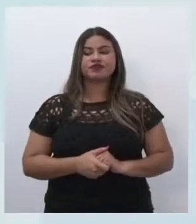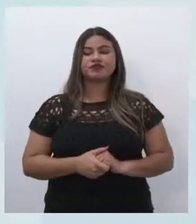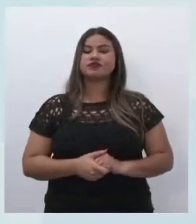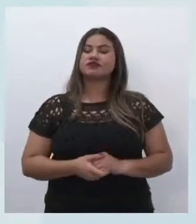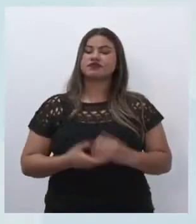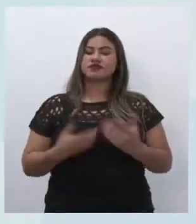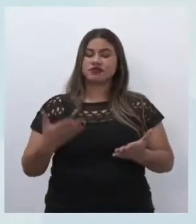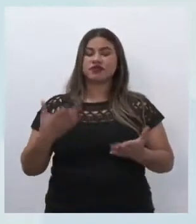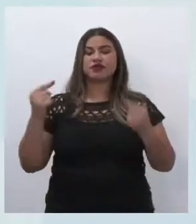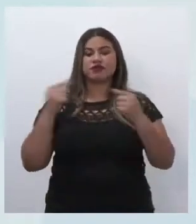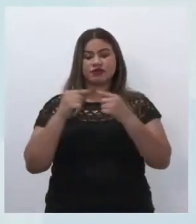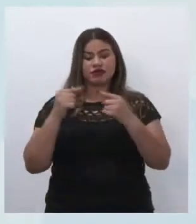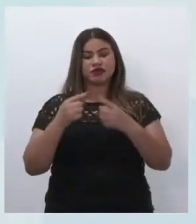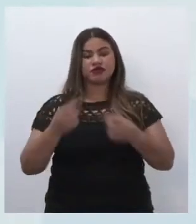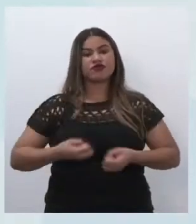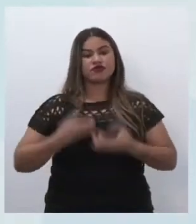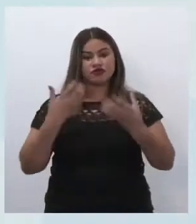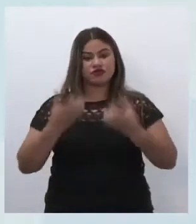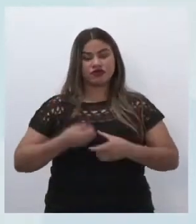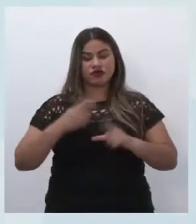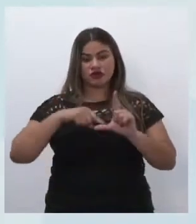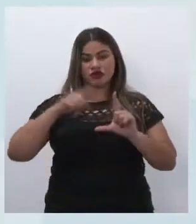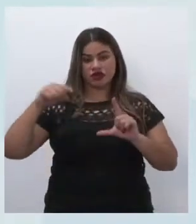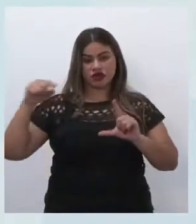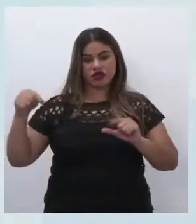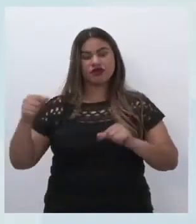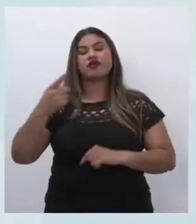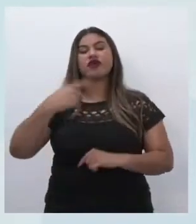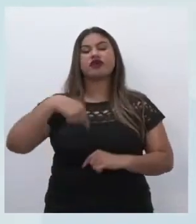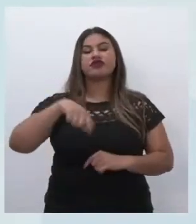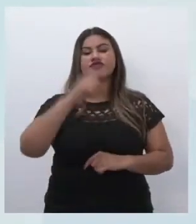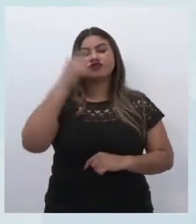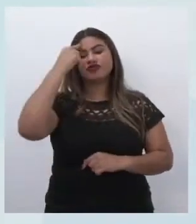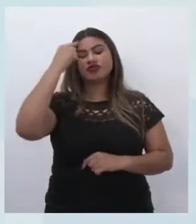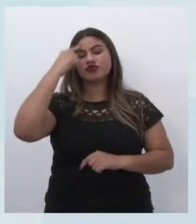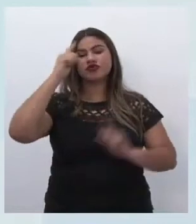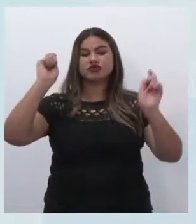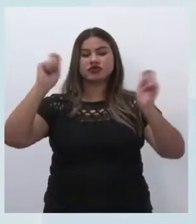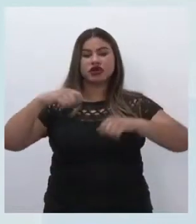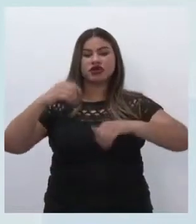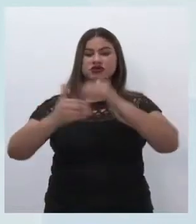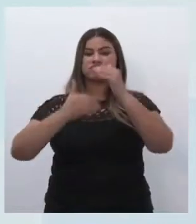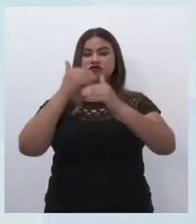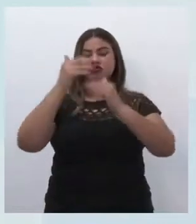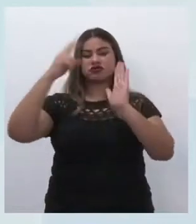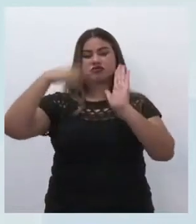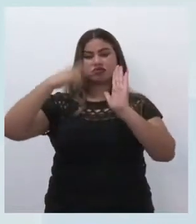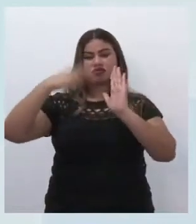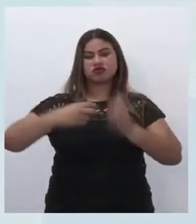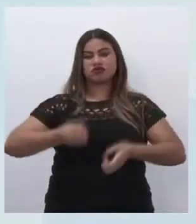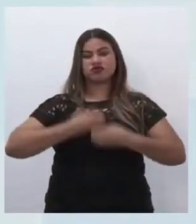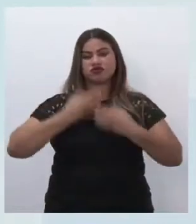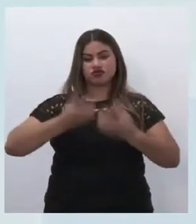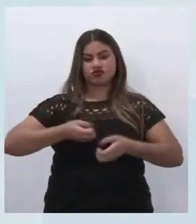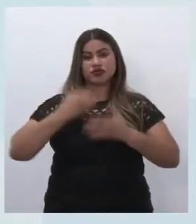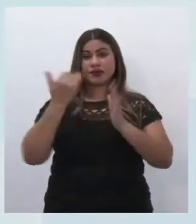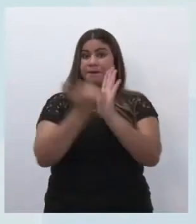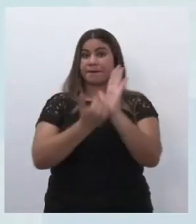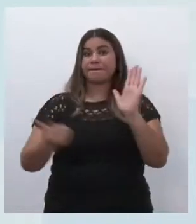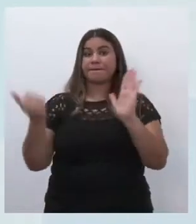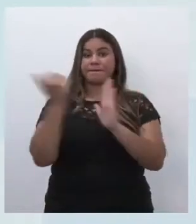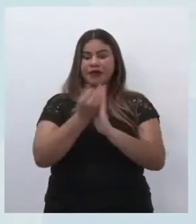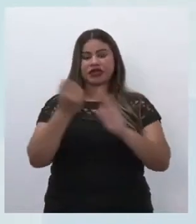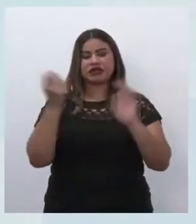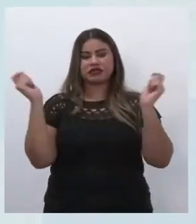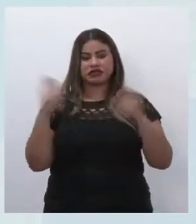esse mesmo infográfico, a gente pensou que é possível desenvolver a leitura de dados e ir um pouquinho além, né?